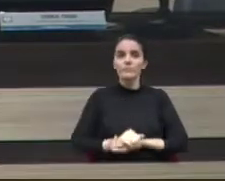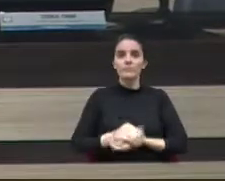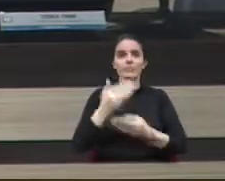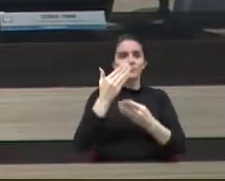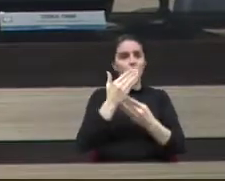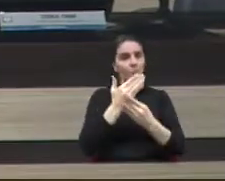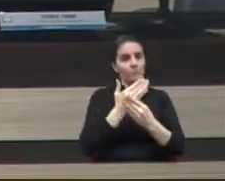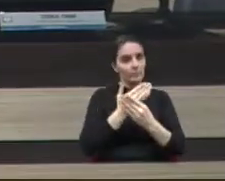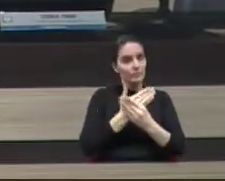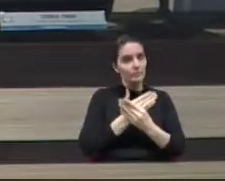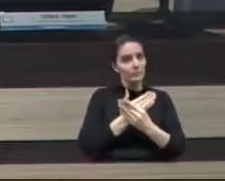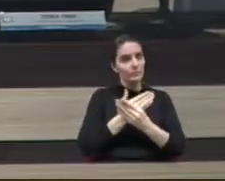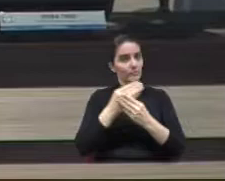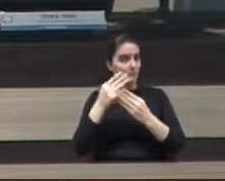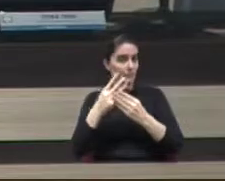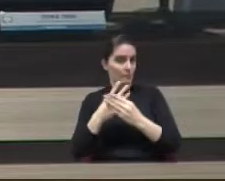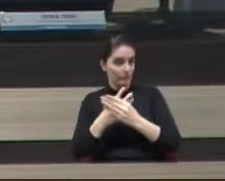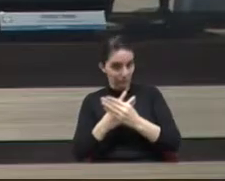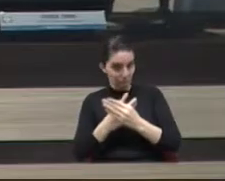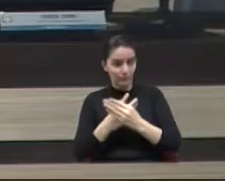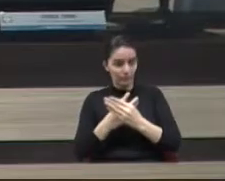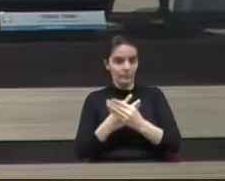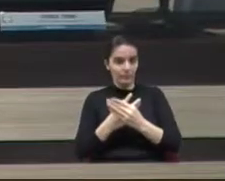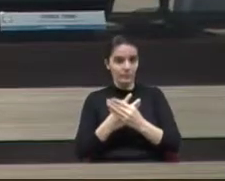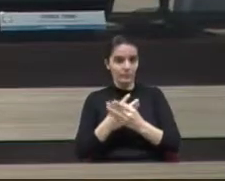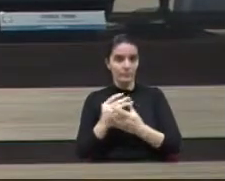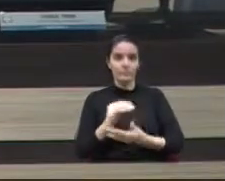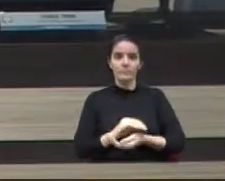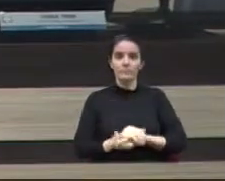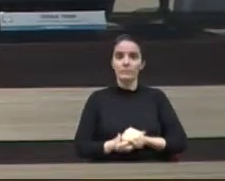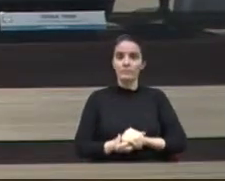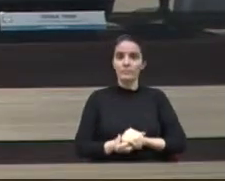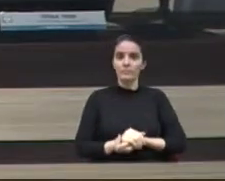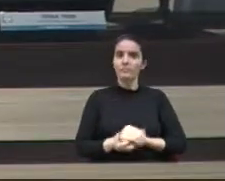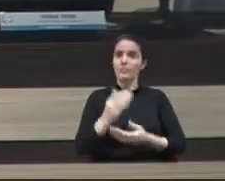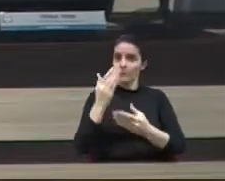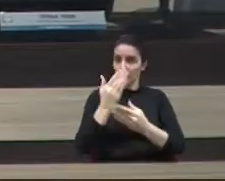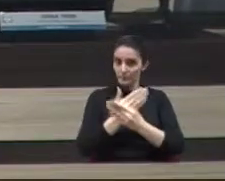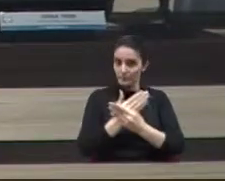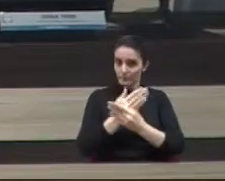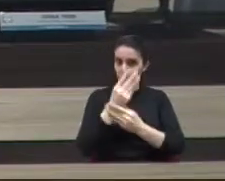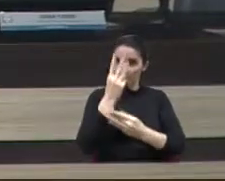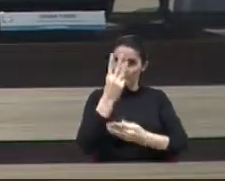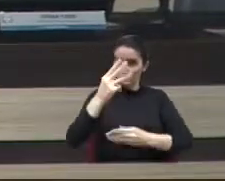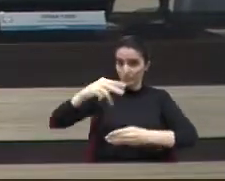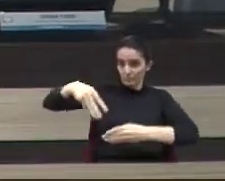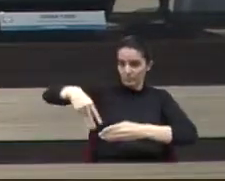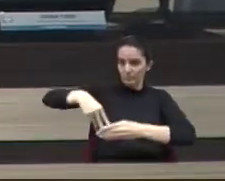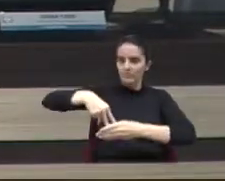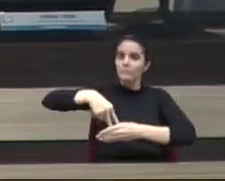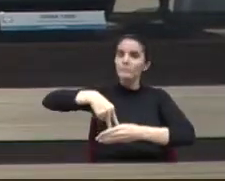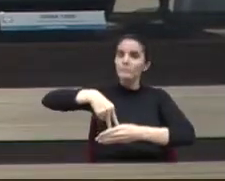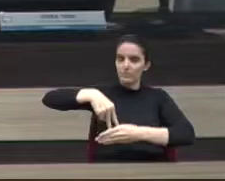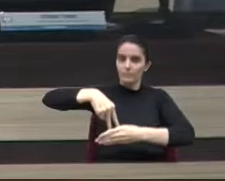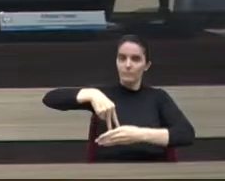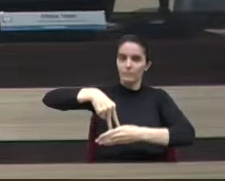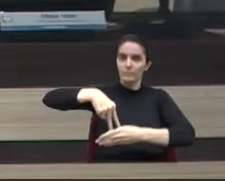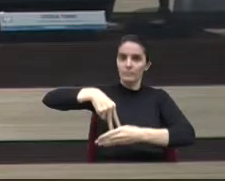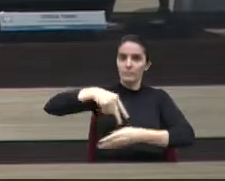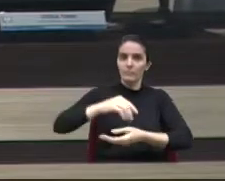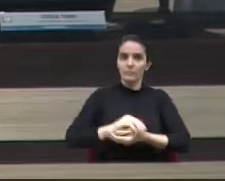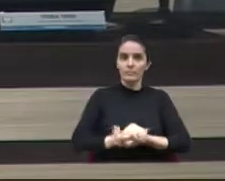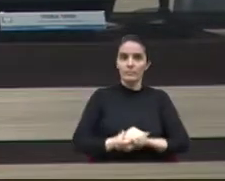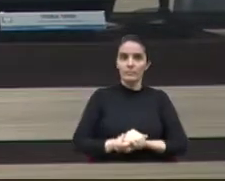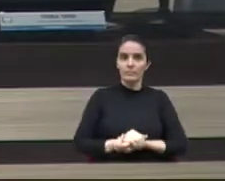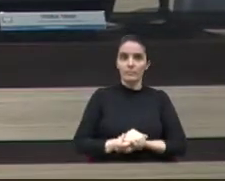protocoladas aqui na Câmara Municipal de Limeira. Foram protocoladas 3 tribunas. Sim. E é